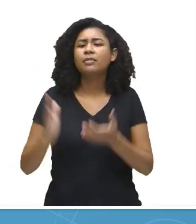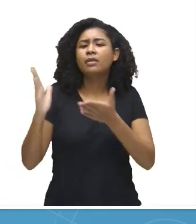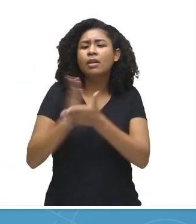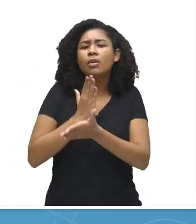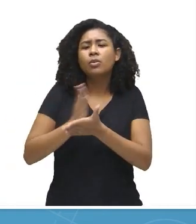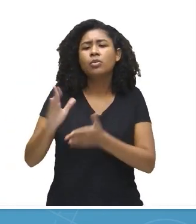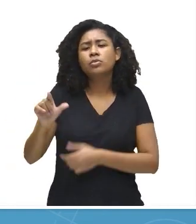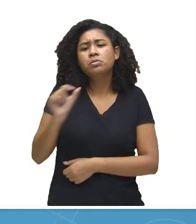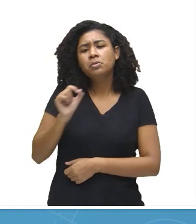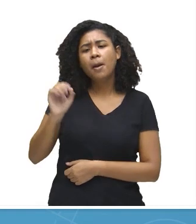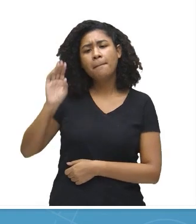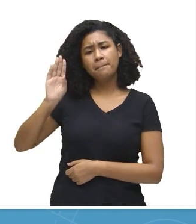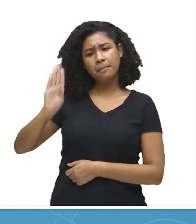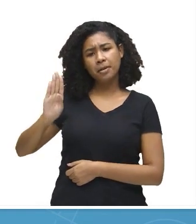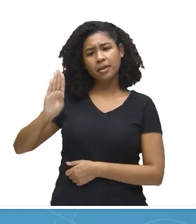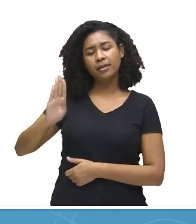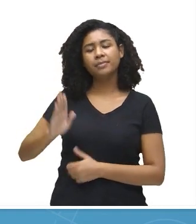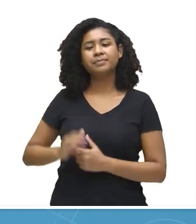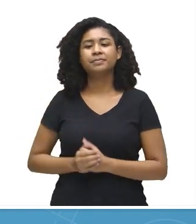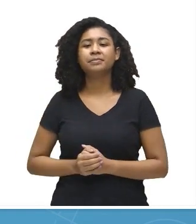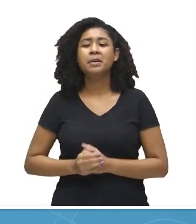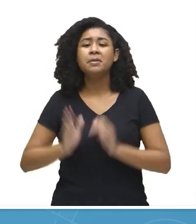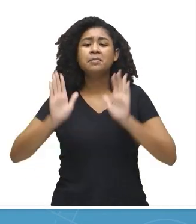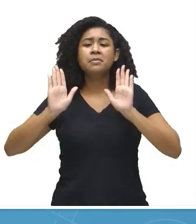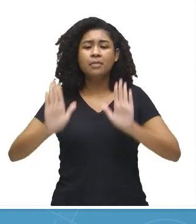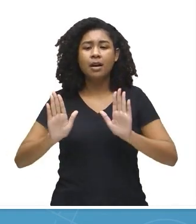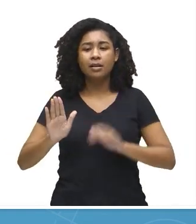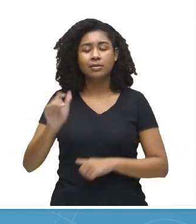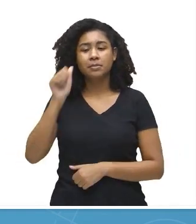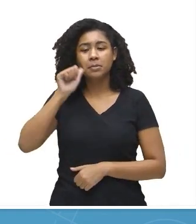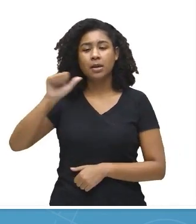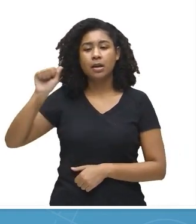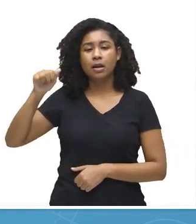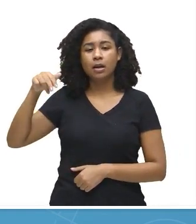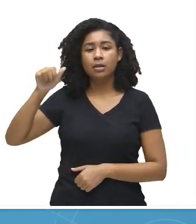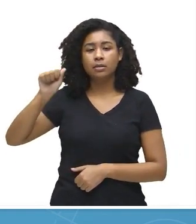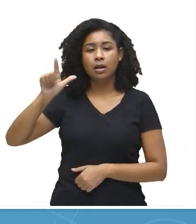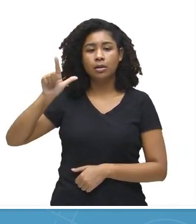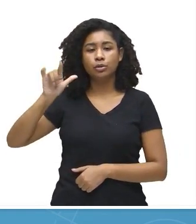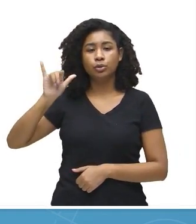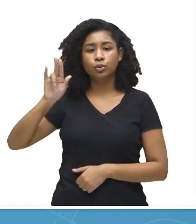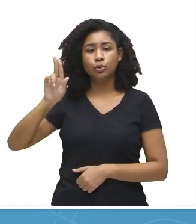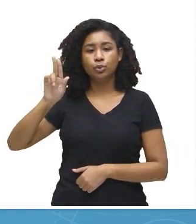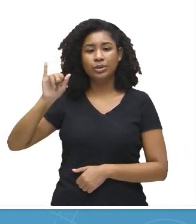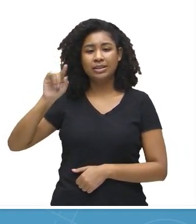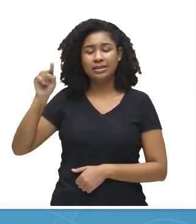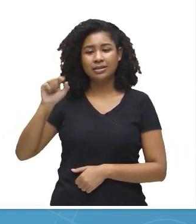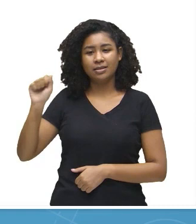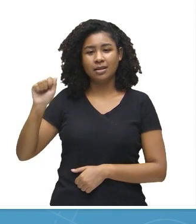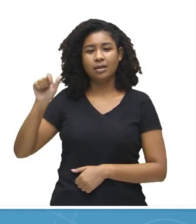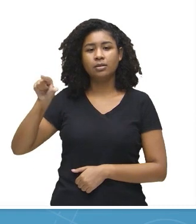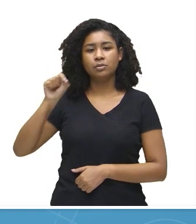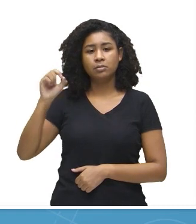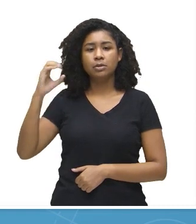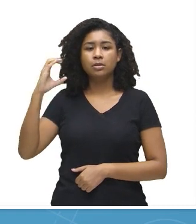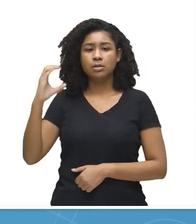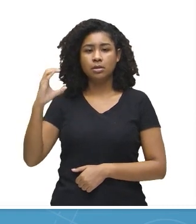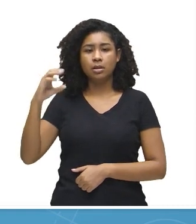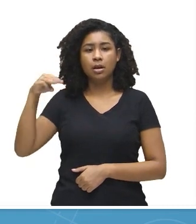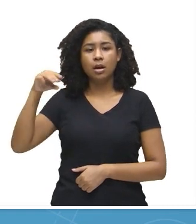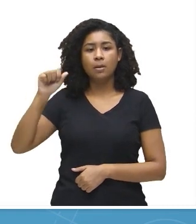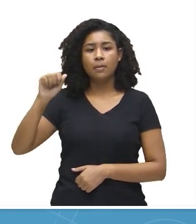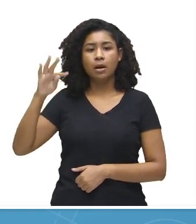a letra B, né? Mas aqui a Ana Luísa respondeu a C. O Matheus respondeu a B. O